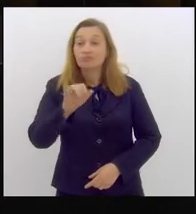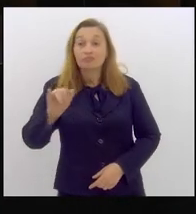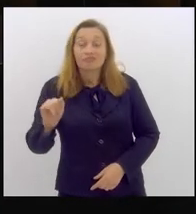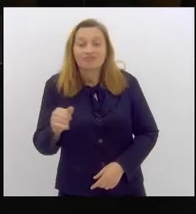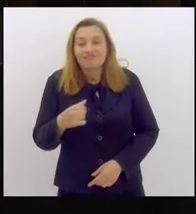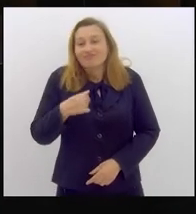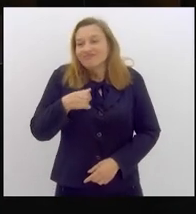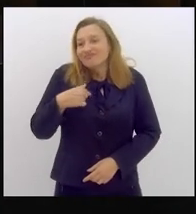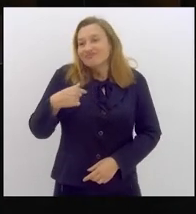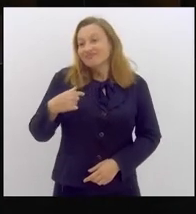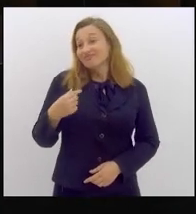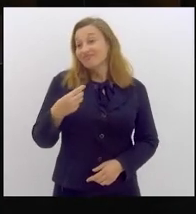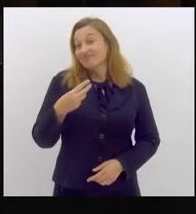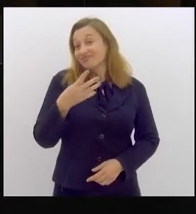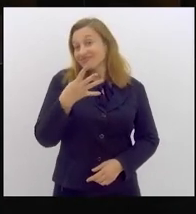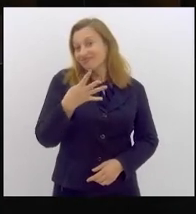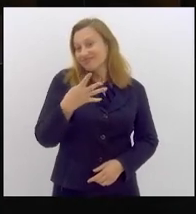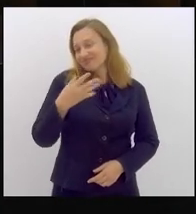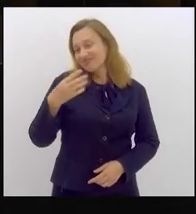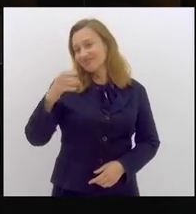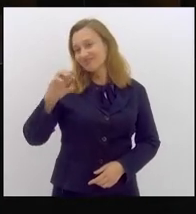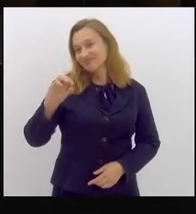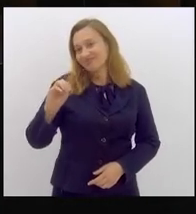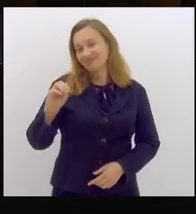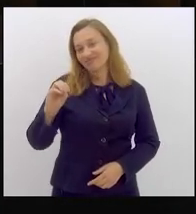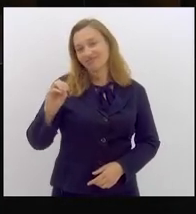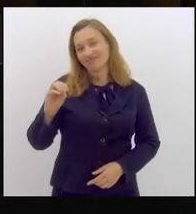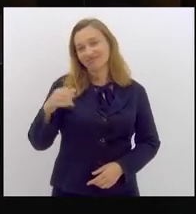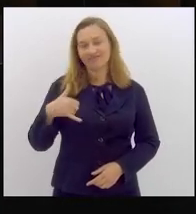que completo meus 40 anos,